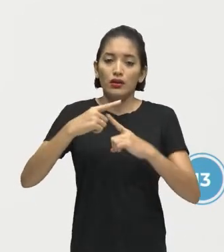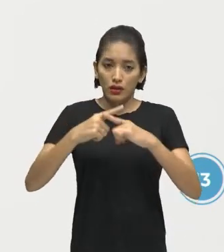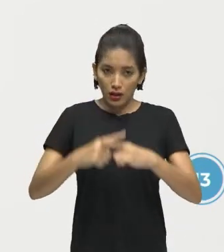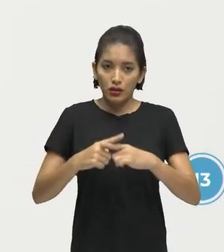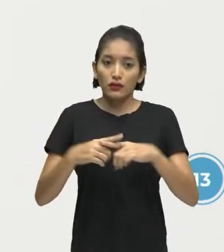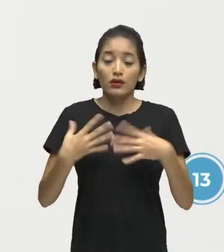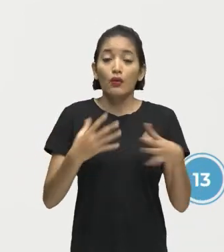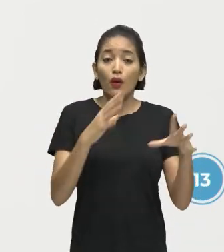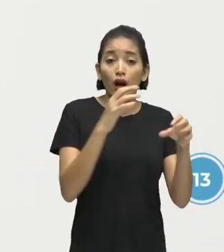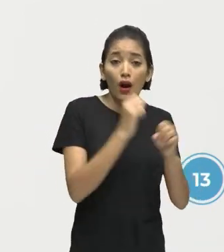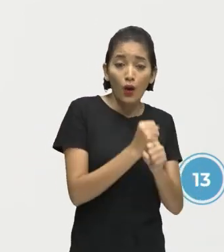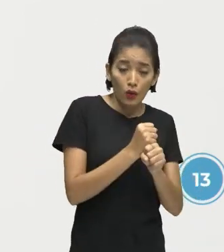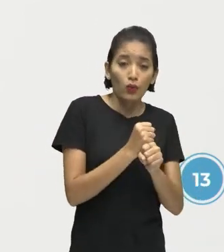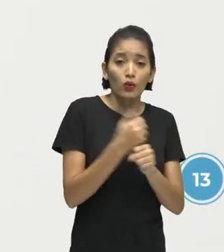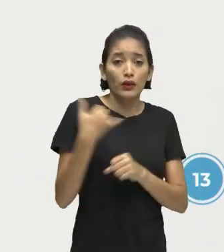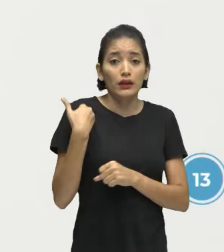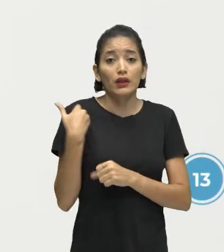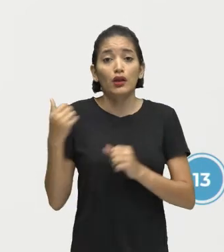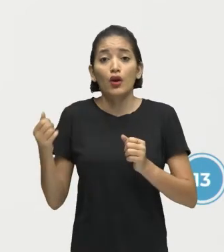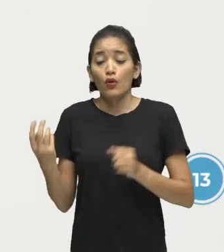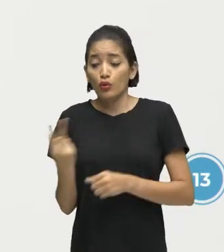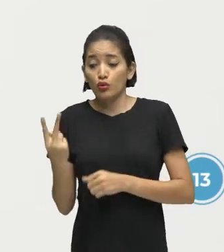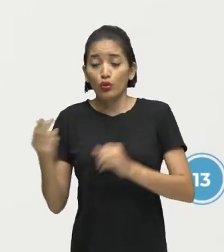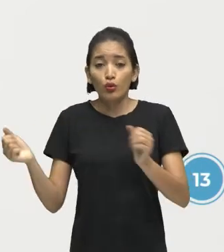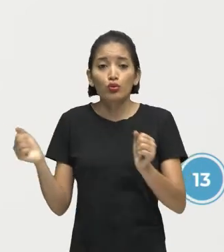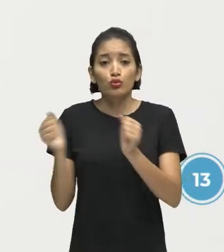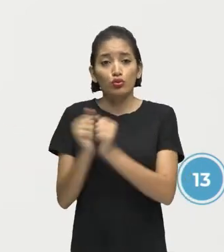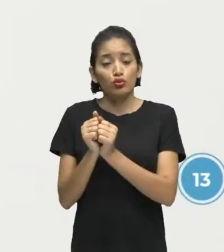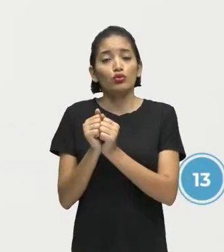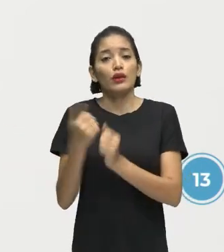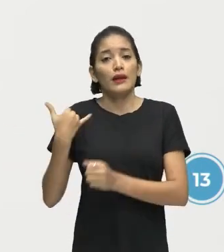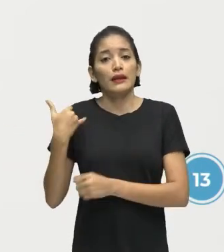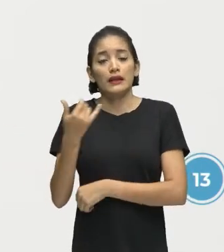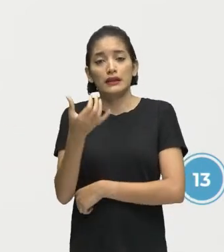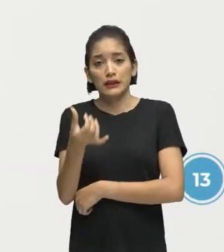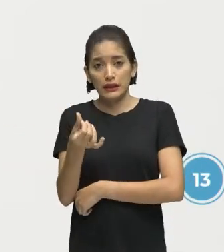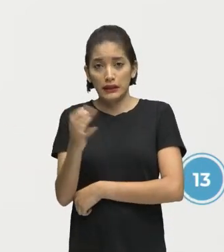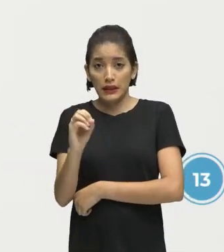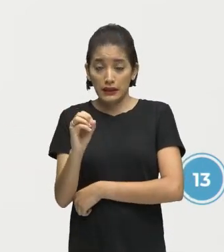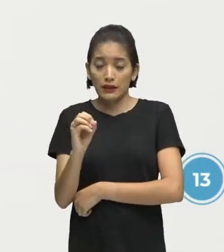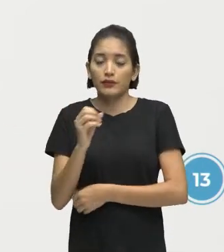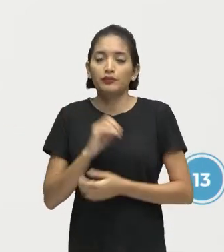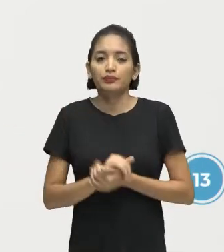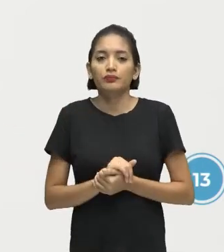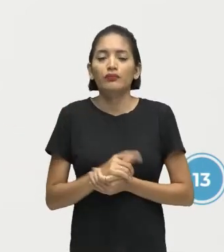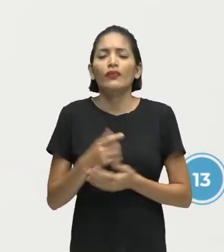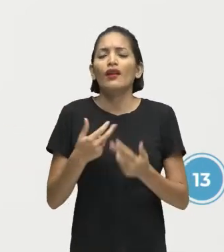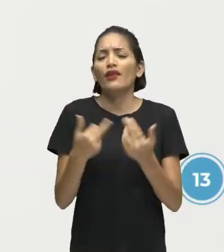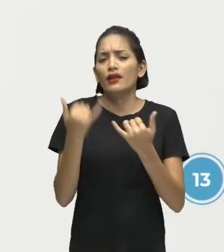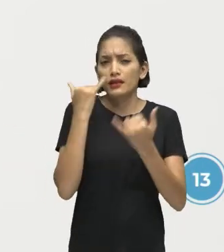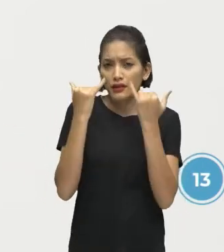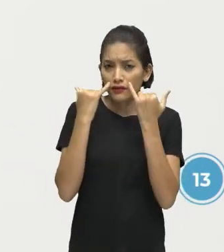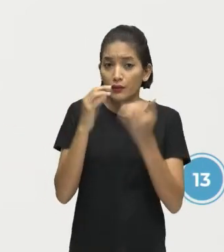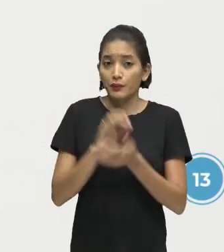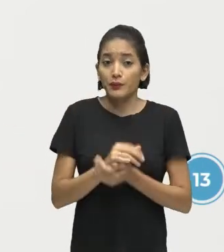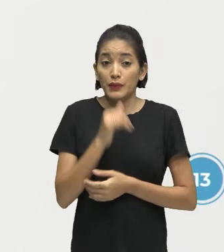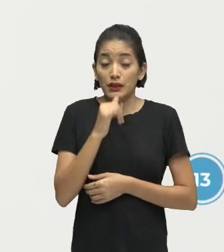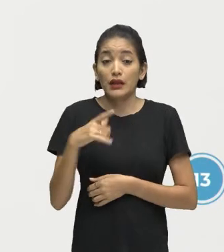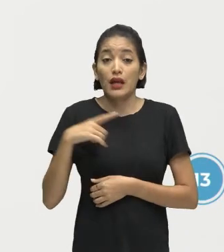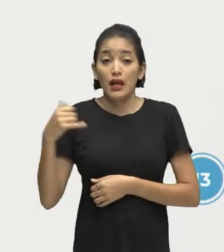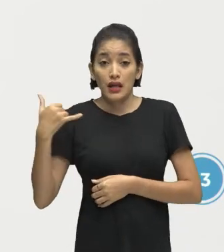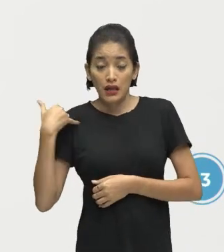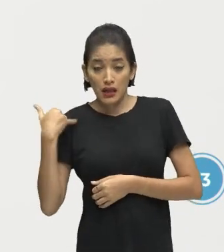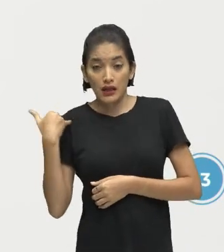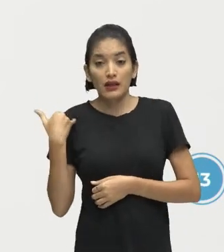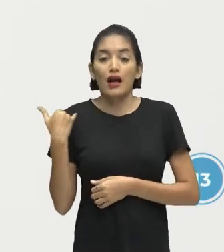que juntos têm 60 anos. Então vamos lá, temos várias informações. Temos a idade do